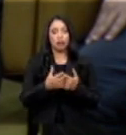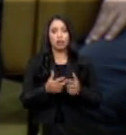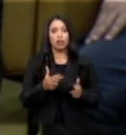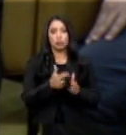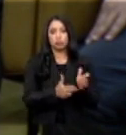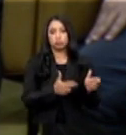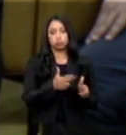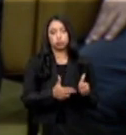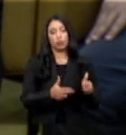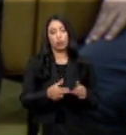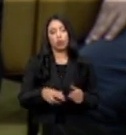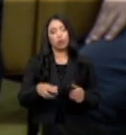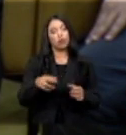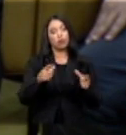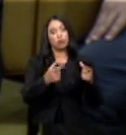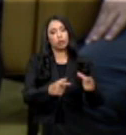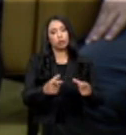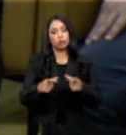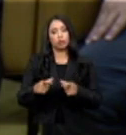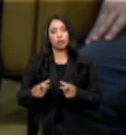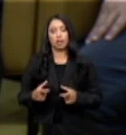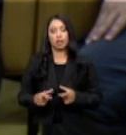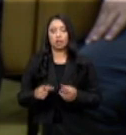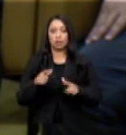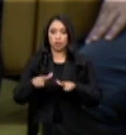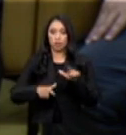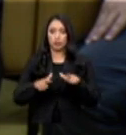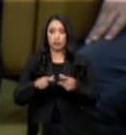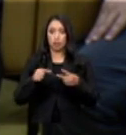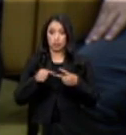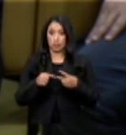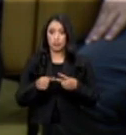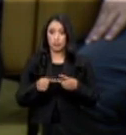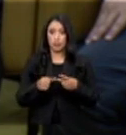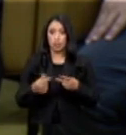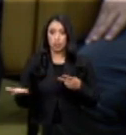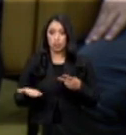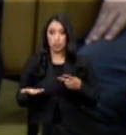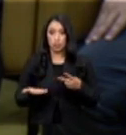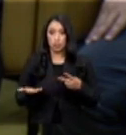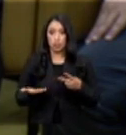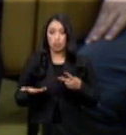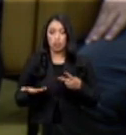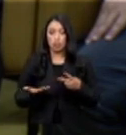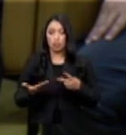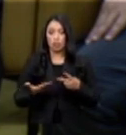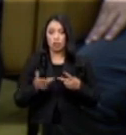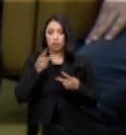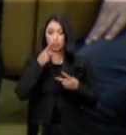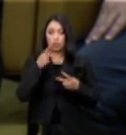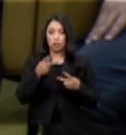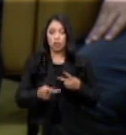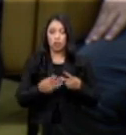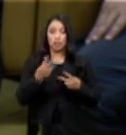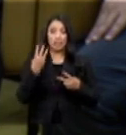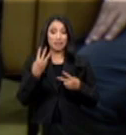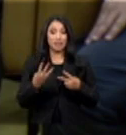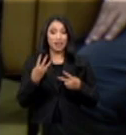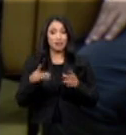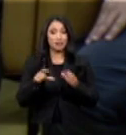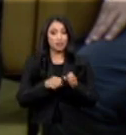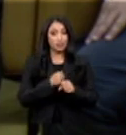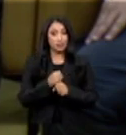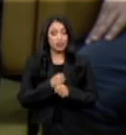de trabalho. Passo para o segundo ponto, para dizer que, ao longo desses 3 anos de vida da lei, mais